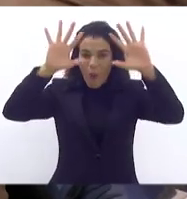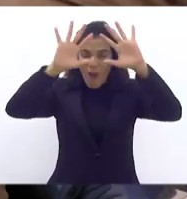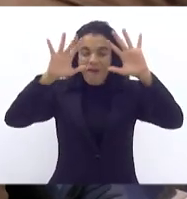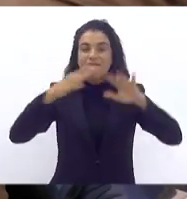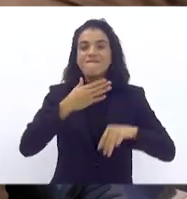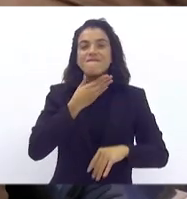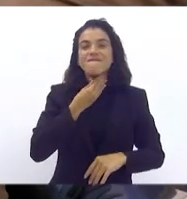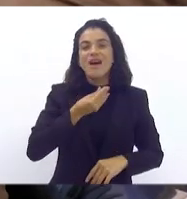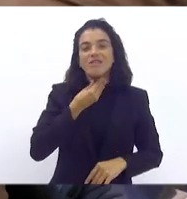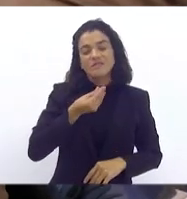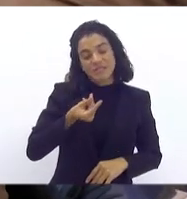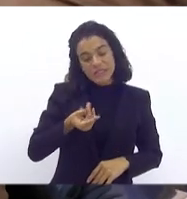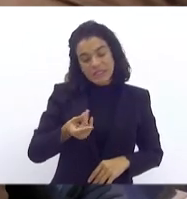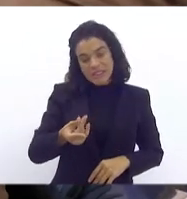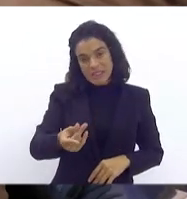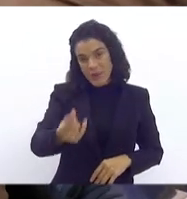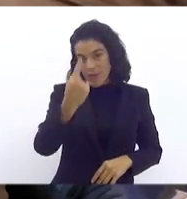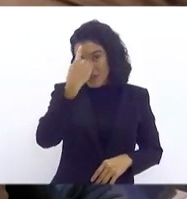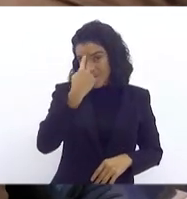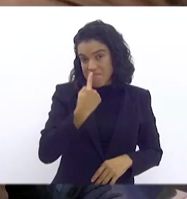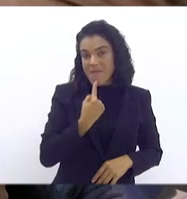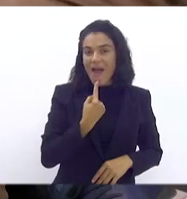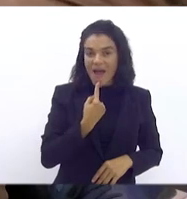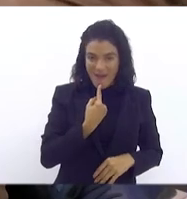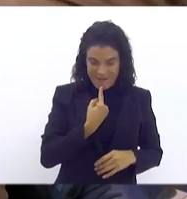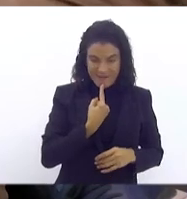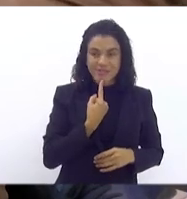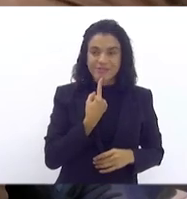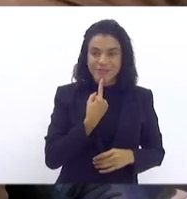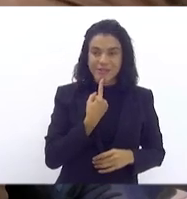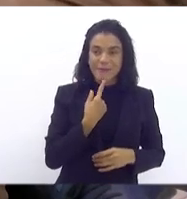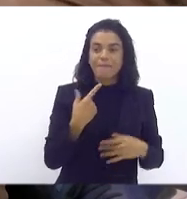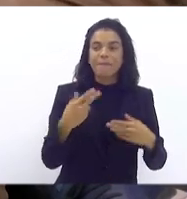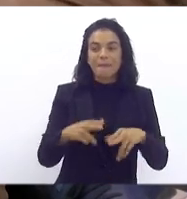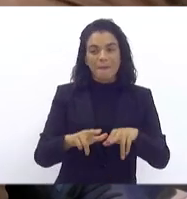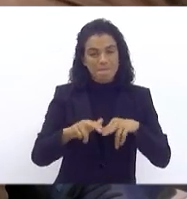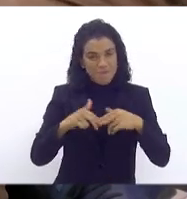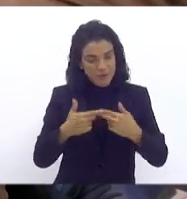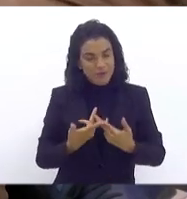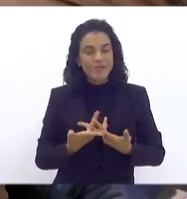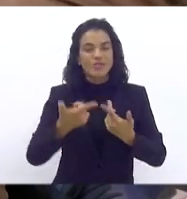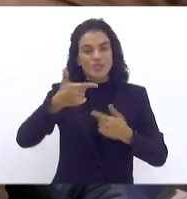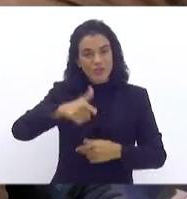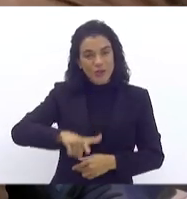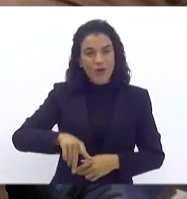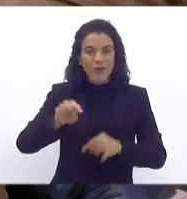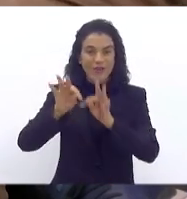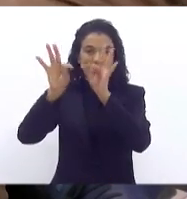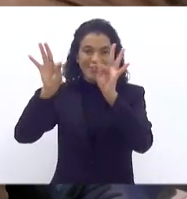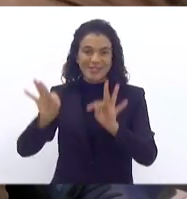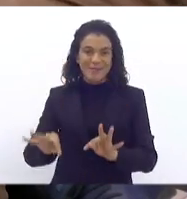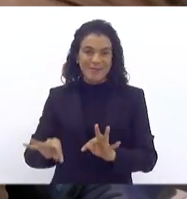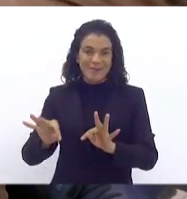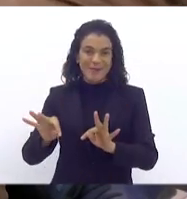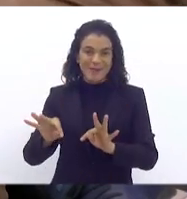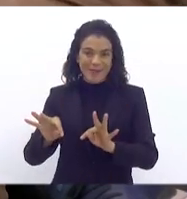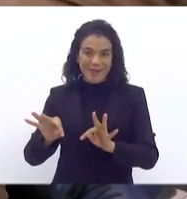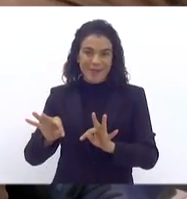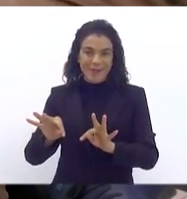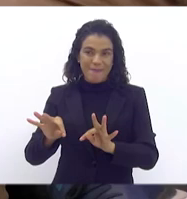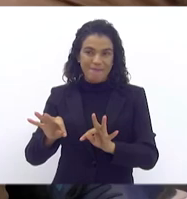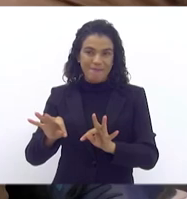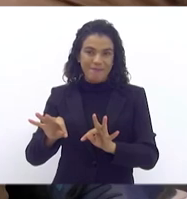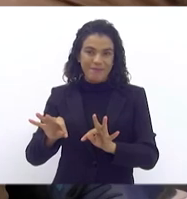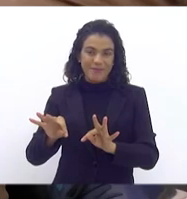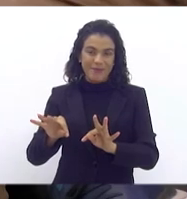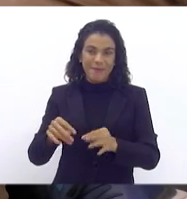eternização daquela memória artificial é enorme então por isso que eu volto a testemunha diz a testemunha não